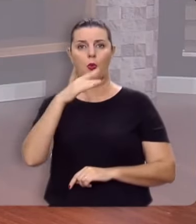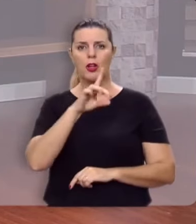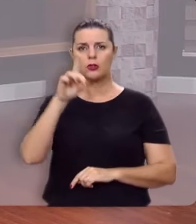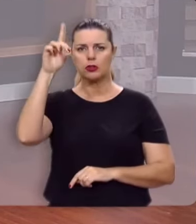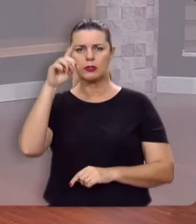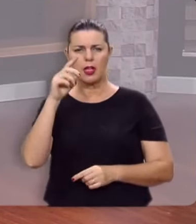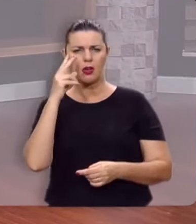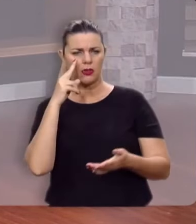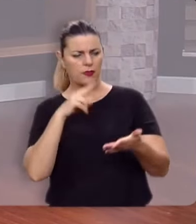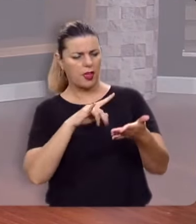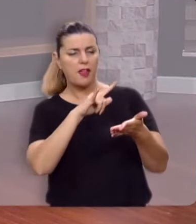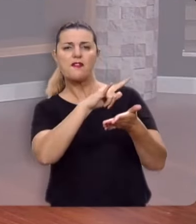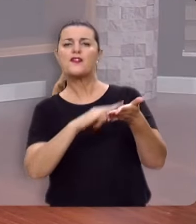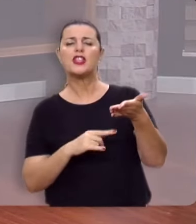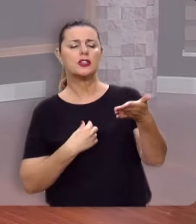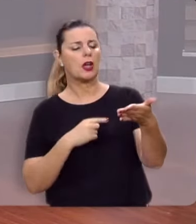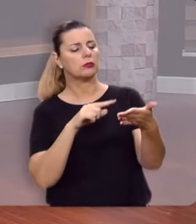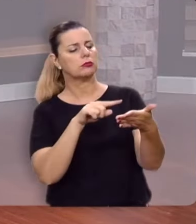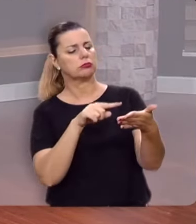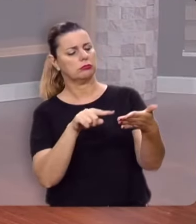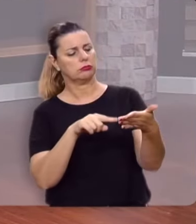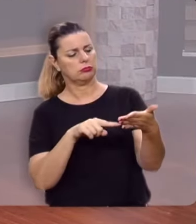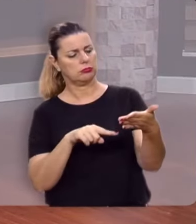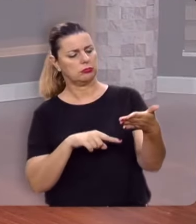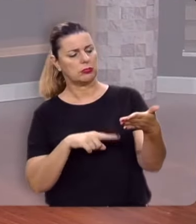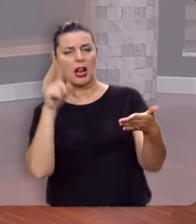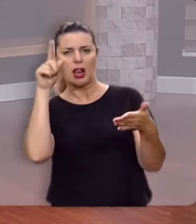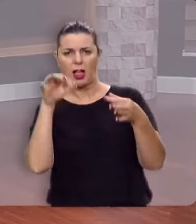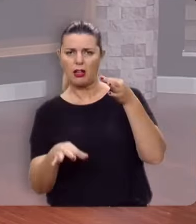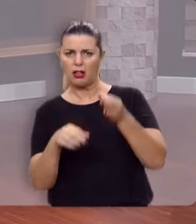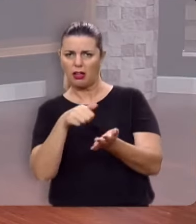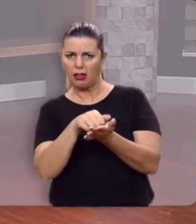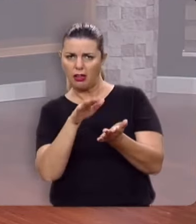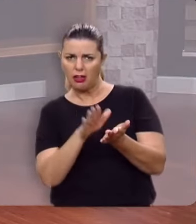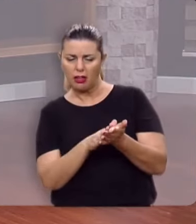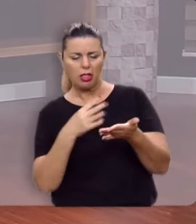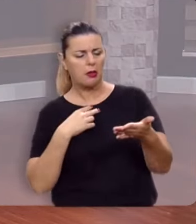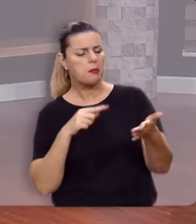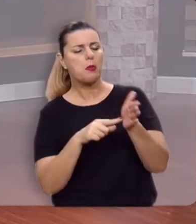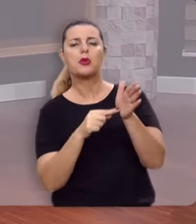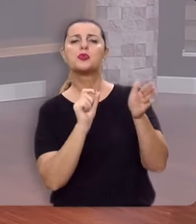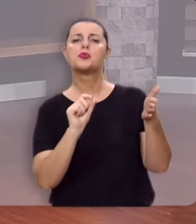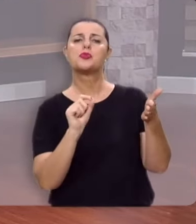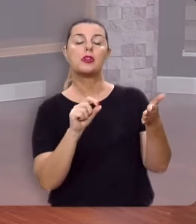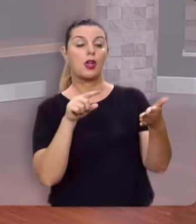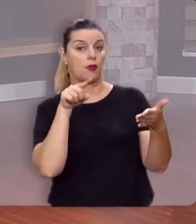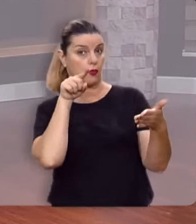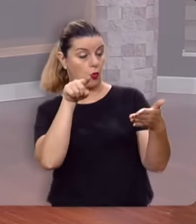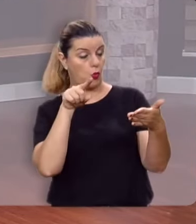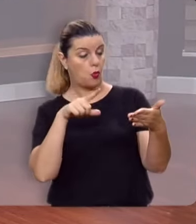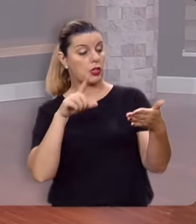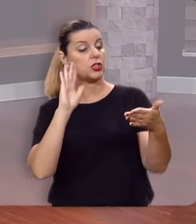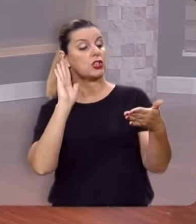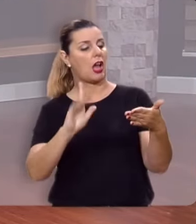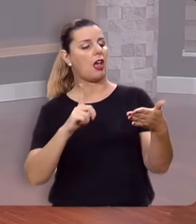Deus puxa a sua ficha no tribunal do céu, está lá dizendo o seguinte: você